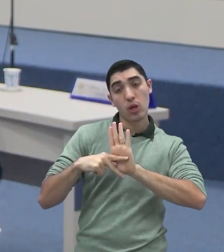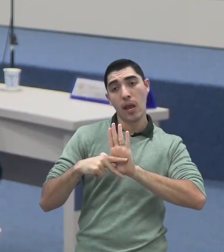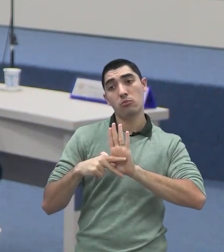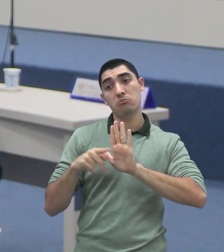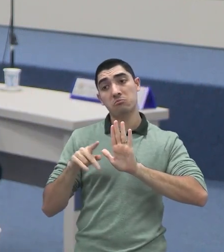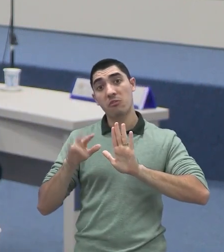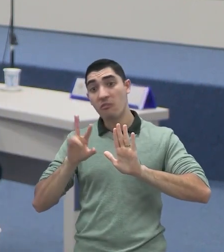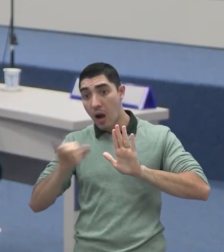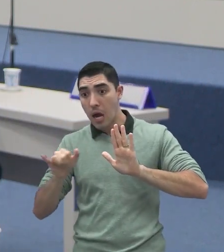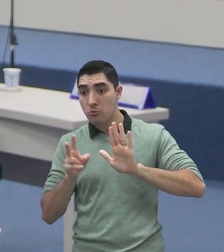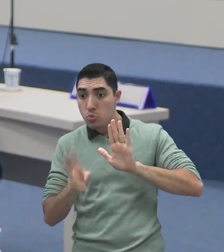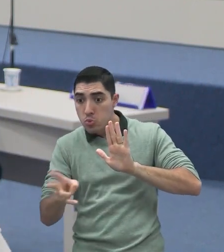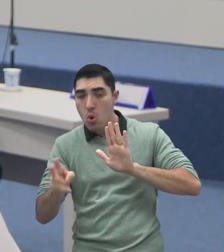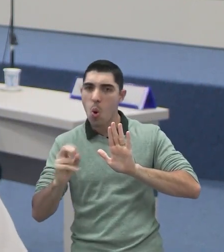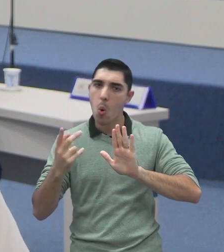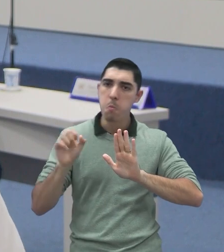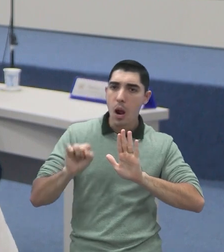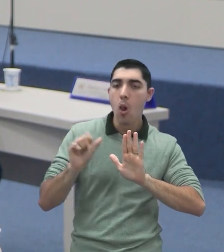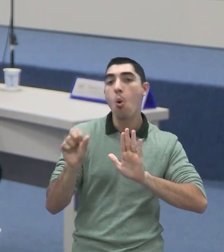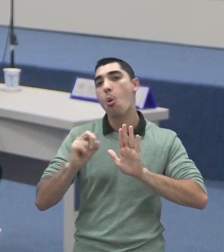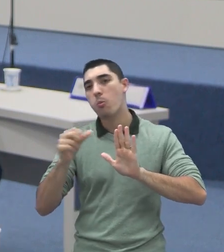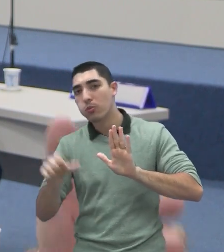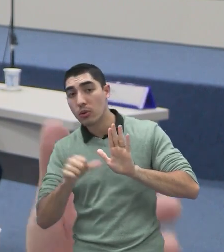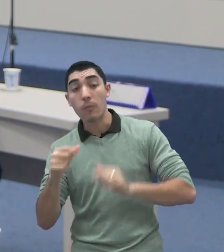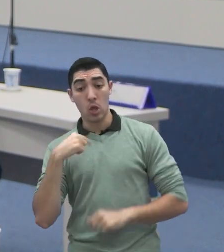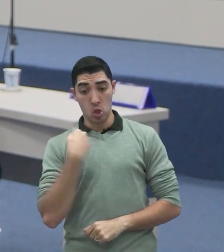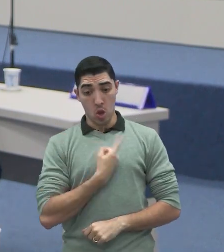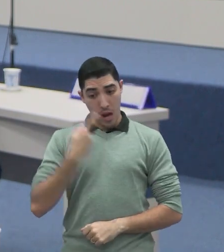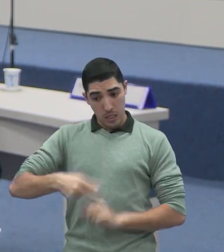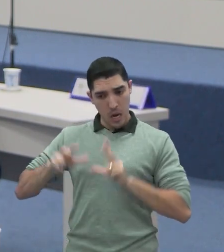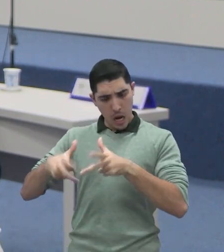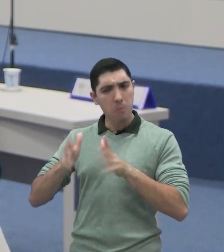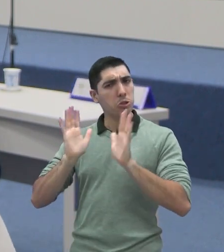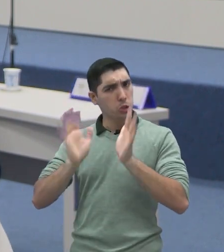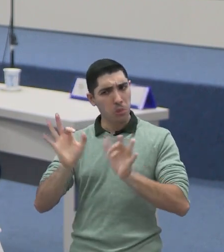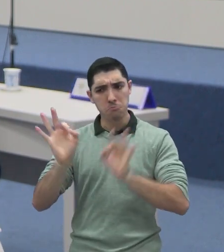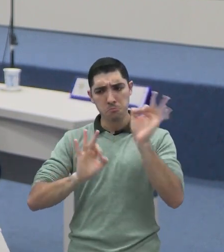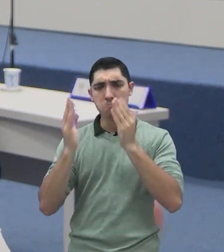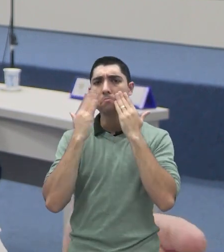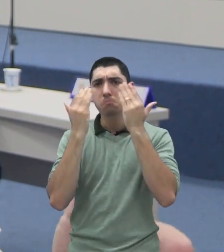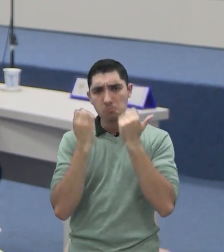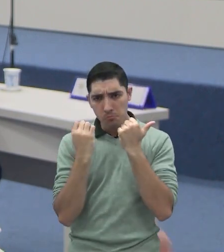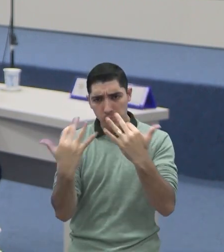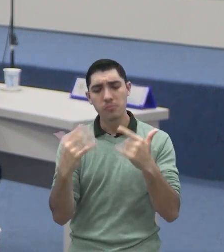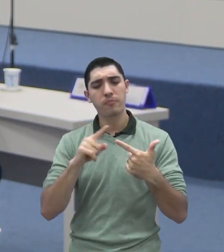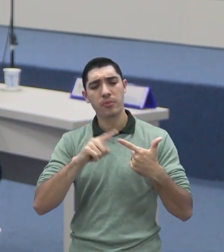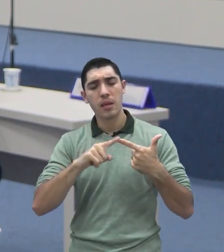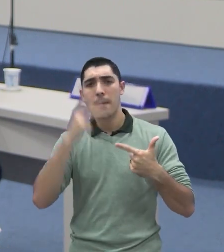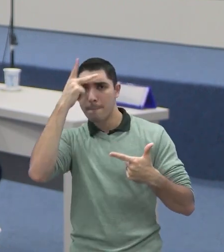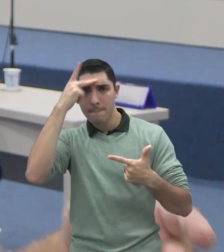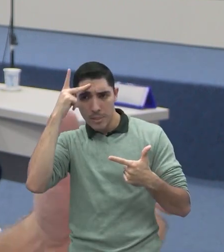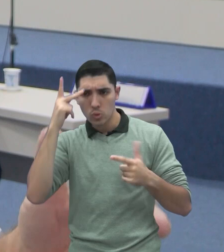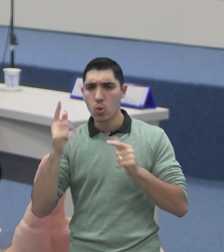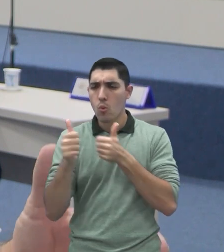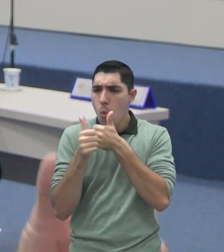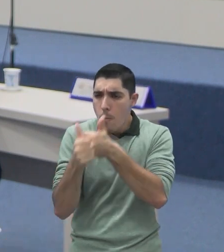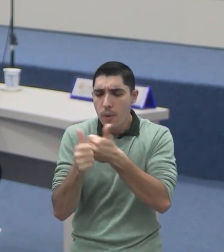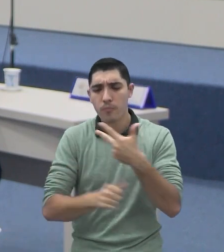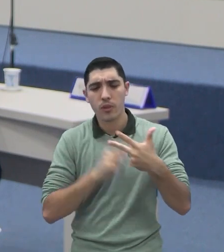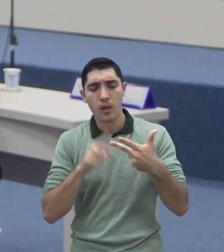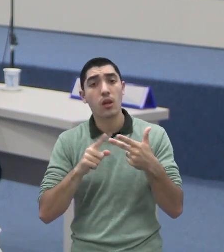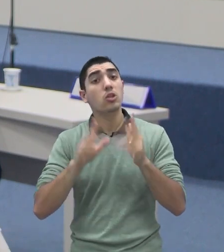projeto. Então a gente, como Câmara Municipal, principalmente tem acompanhado todas as audiências, acompanhado as pessoas,